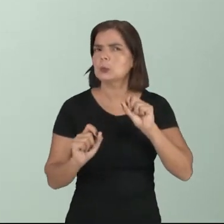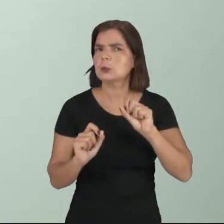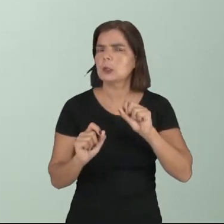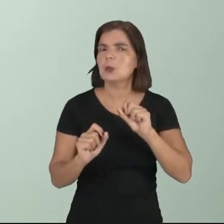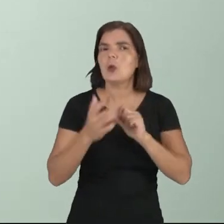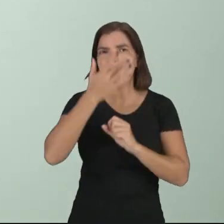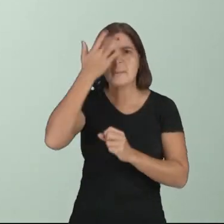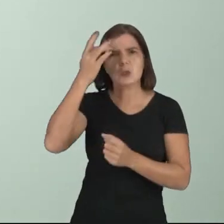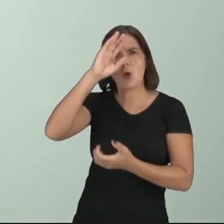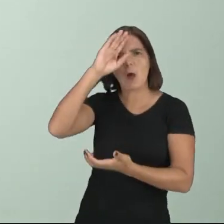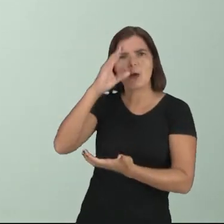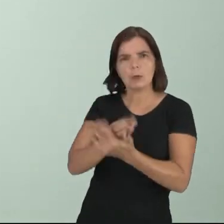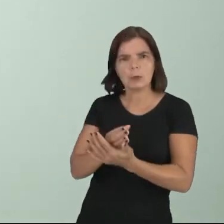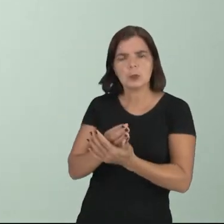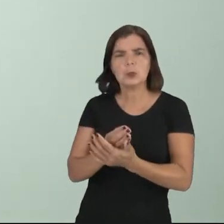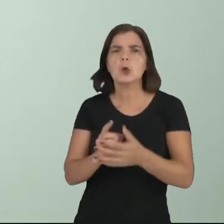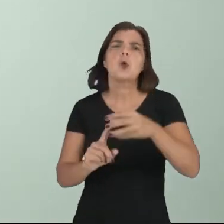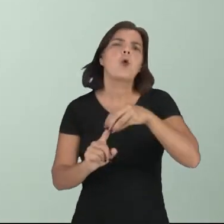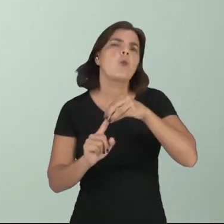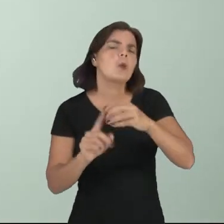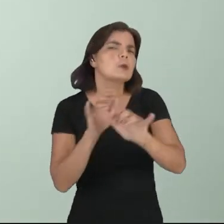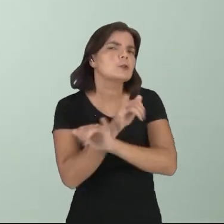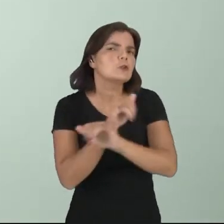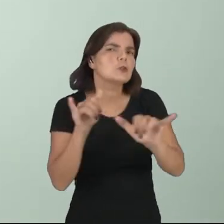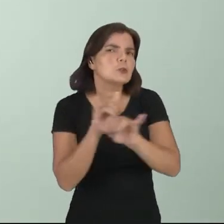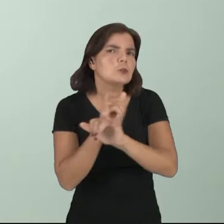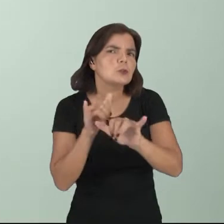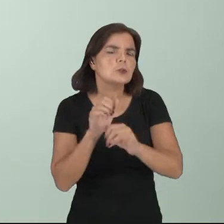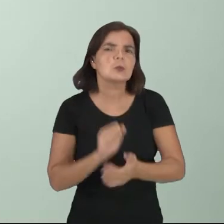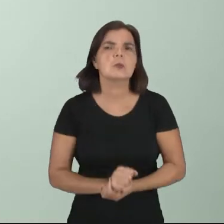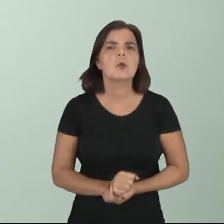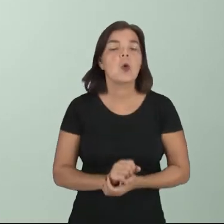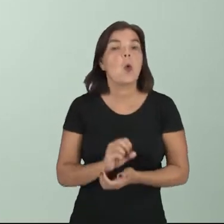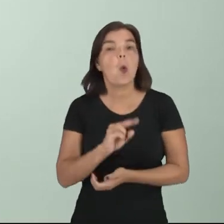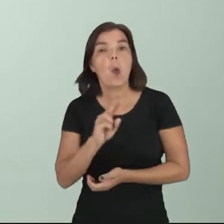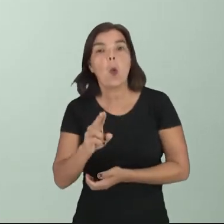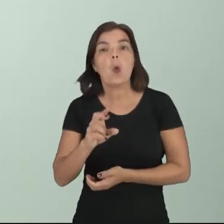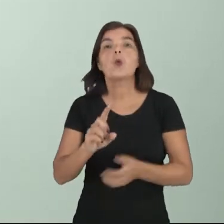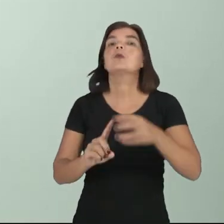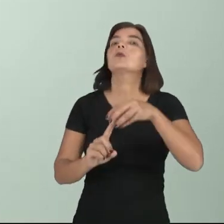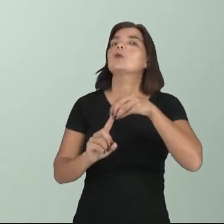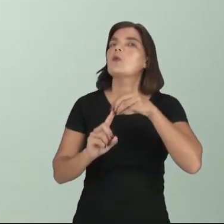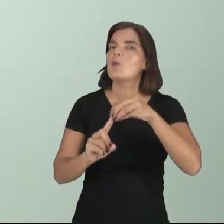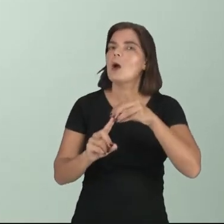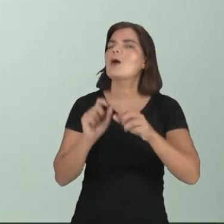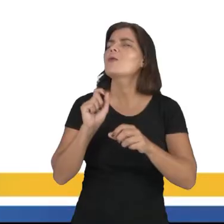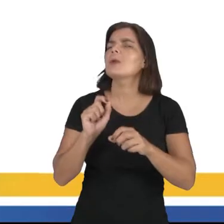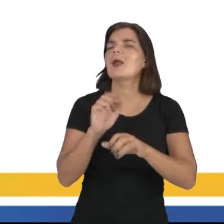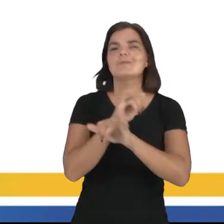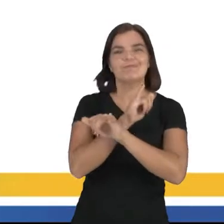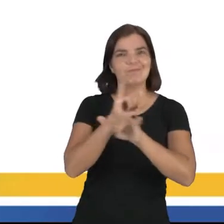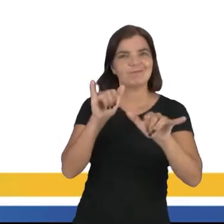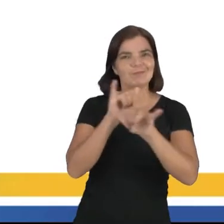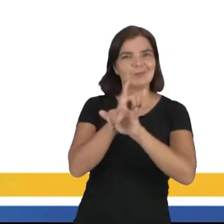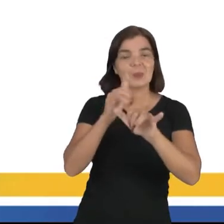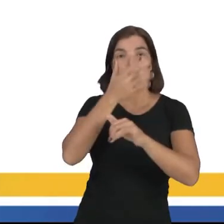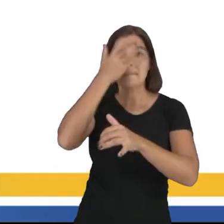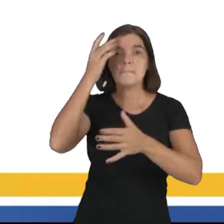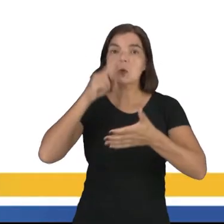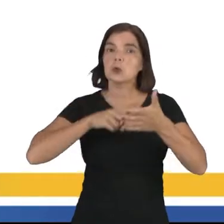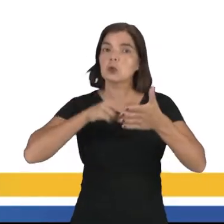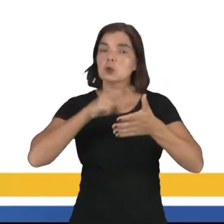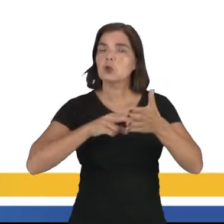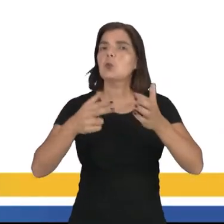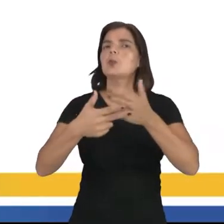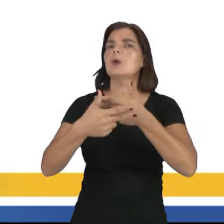de convencer? Foi com o objetivo de informar? Foi com o objetivo de informar o